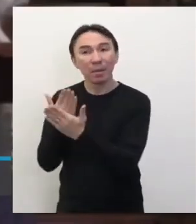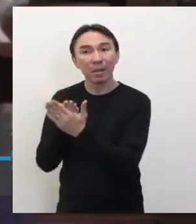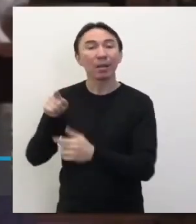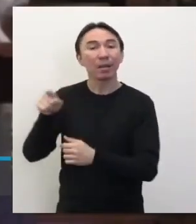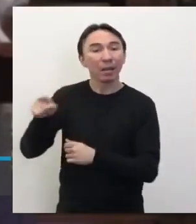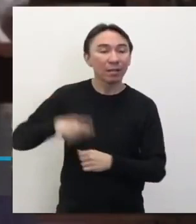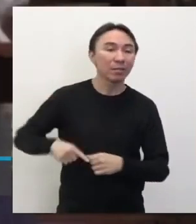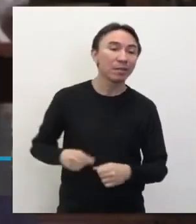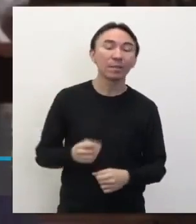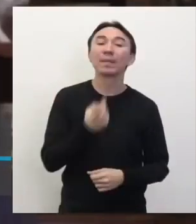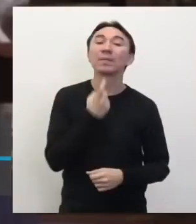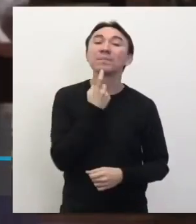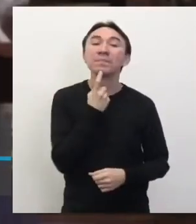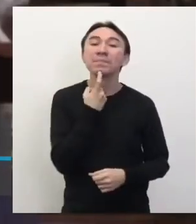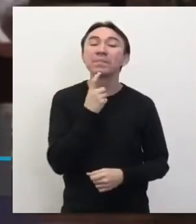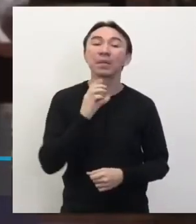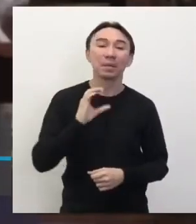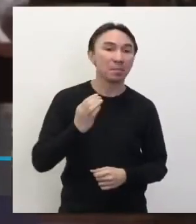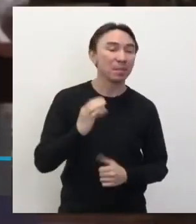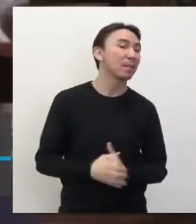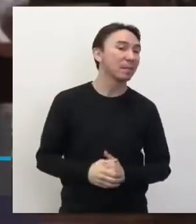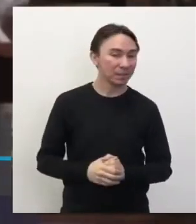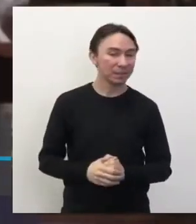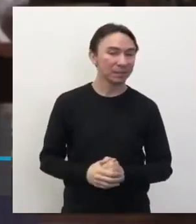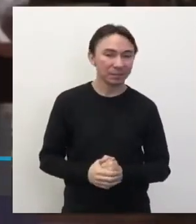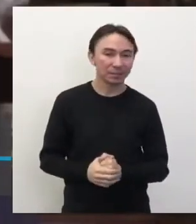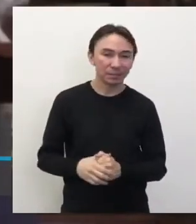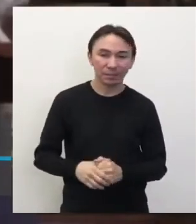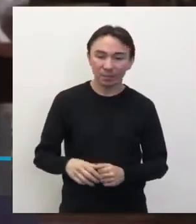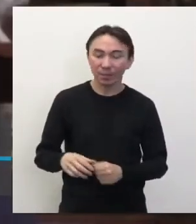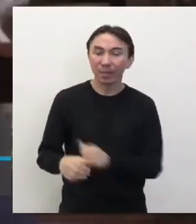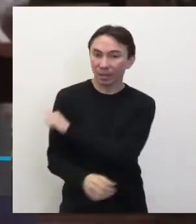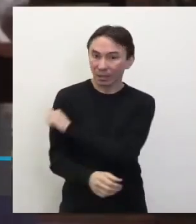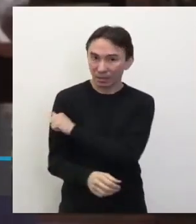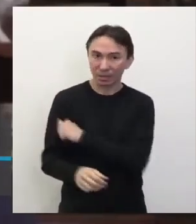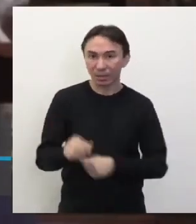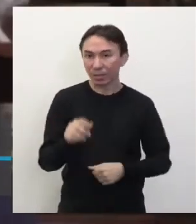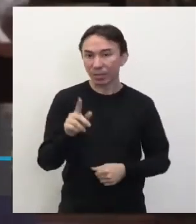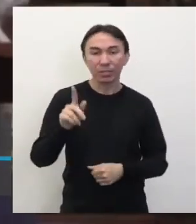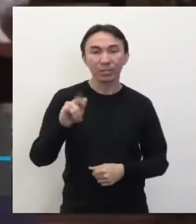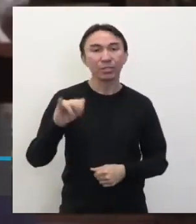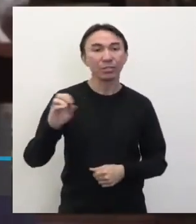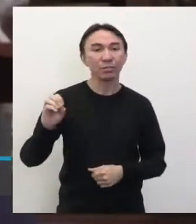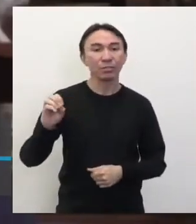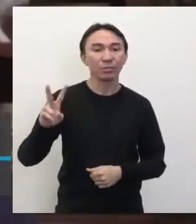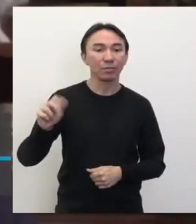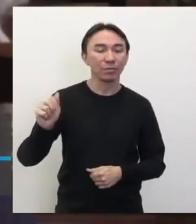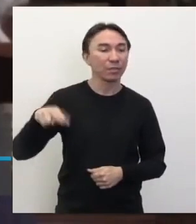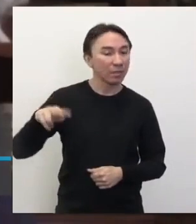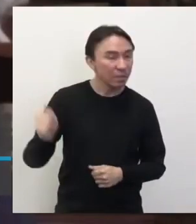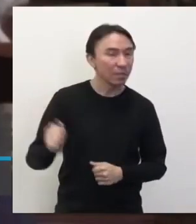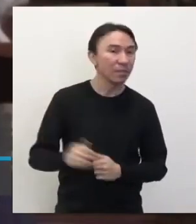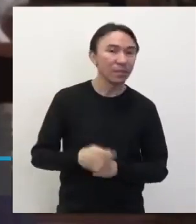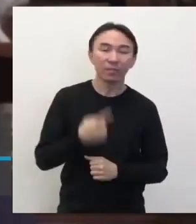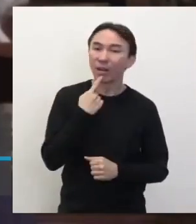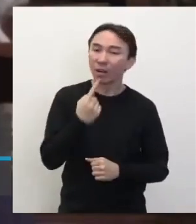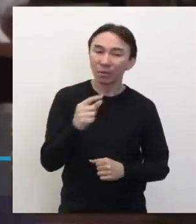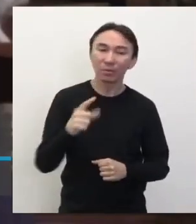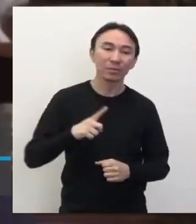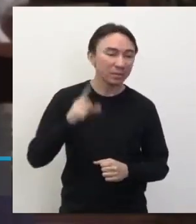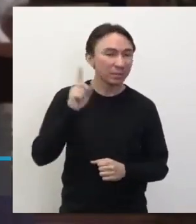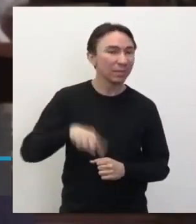aluna Giovana e o Renan, né, eles colocaram as hemácias, glóbulos